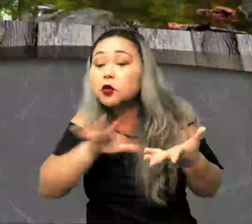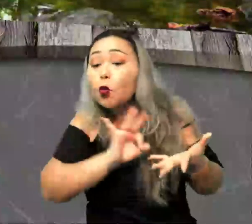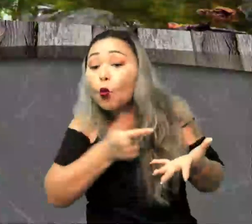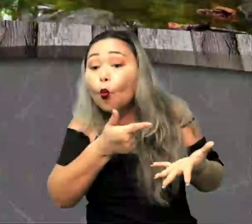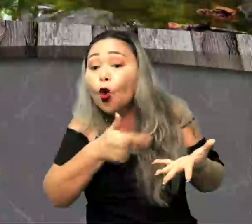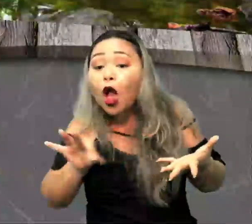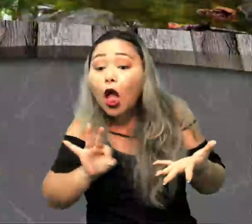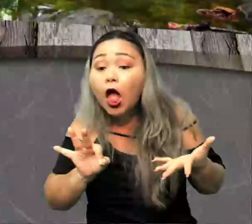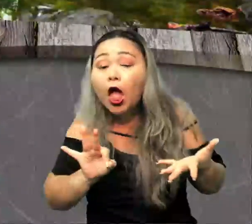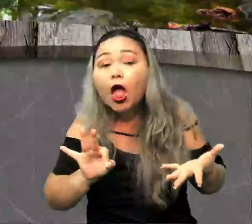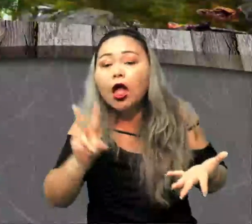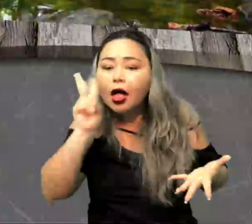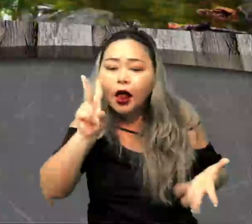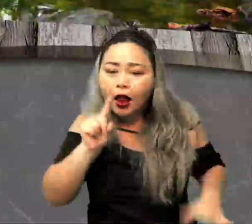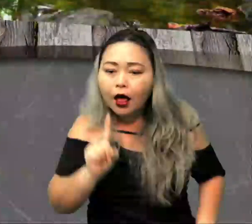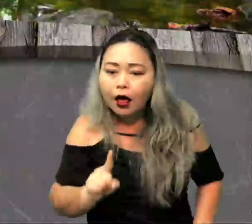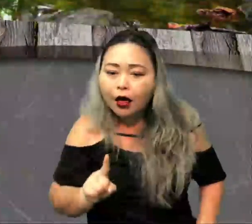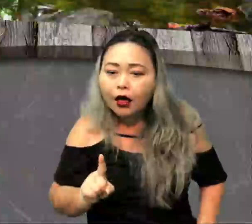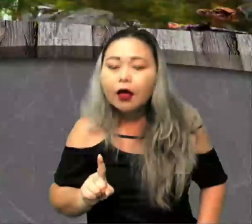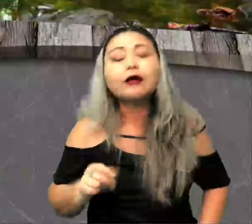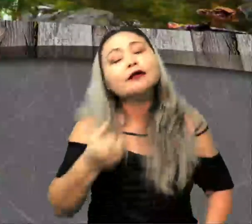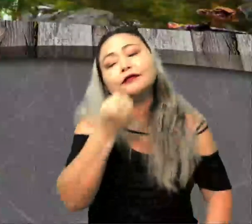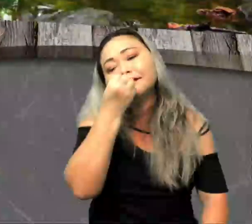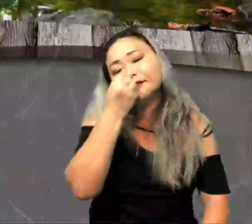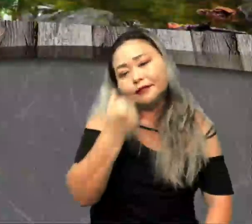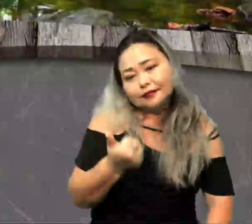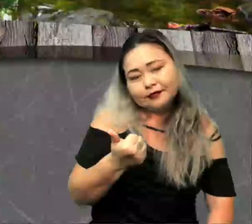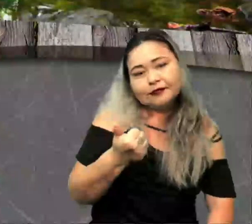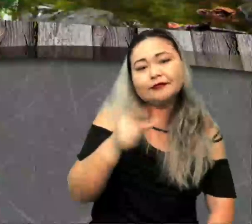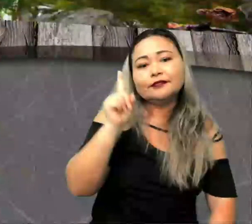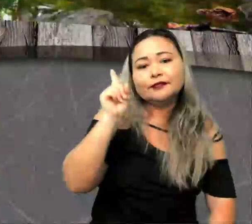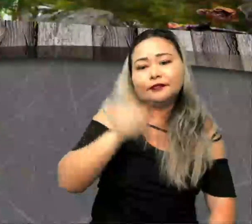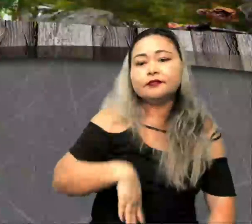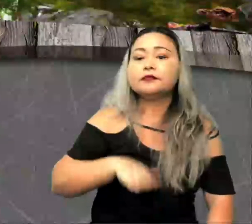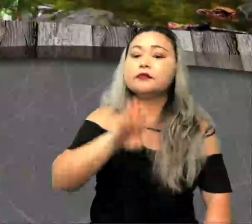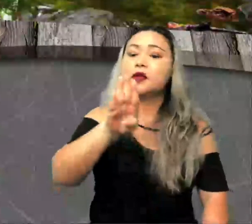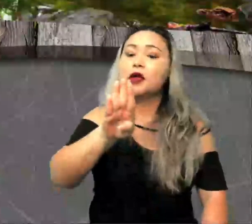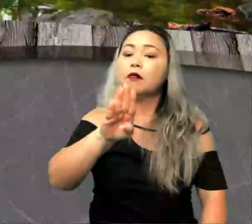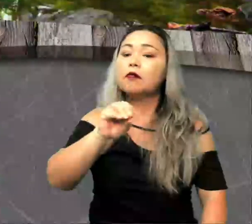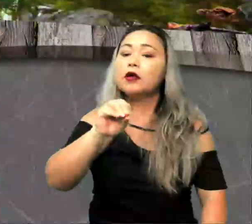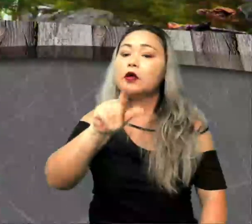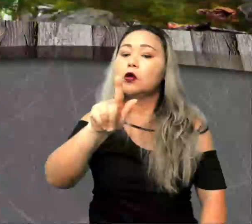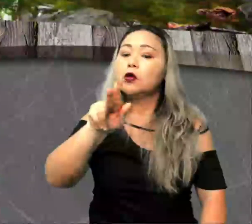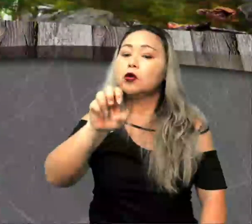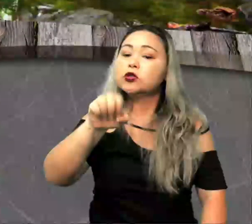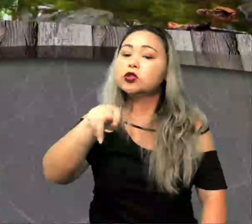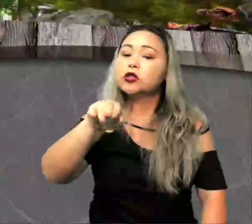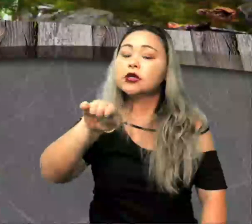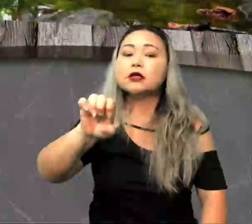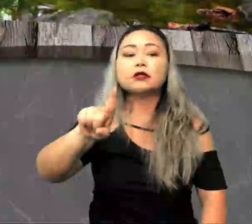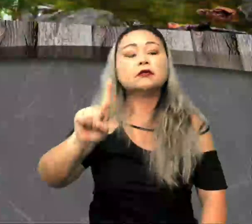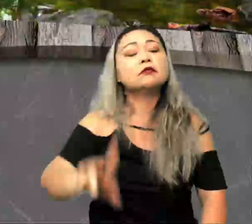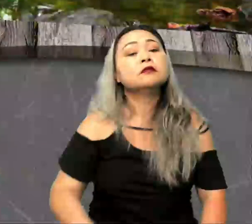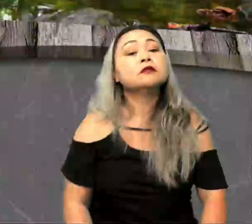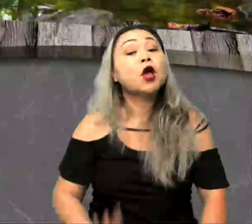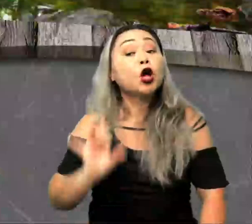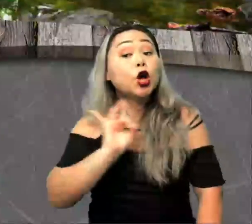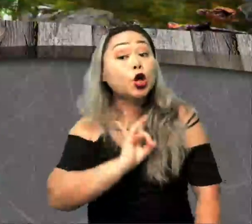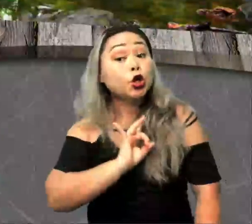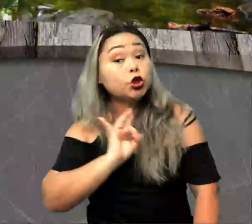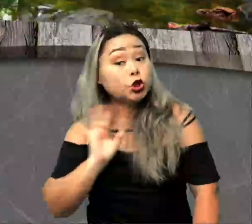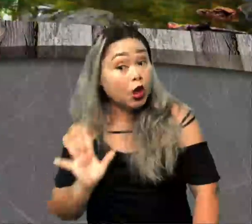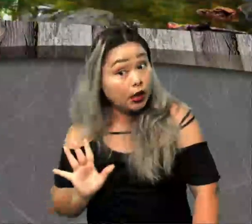inanimado? Lembrou muito bem a biogênese, é isso mesmo. Só